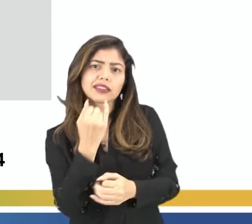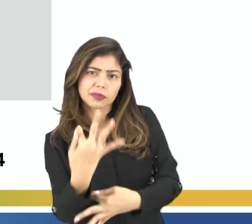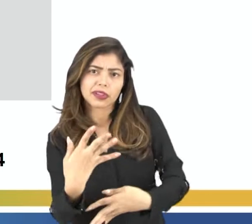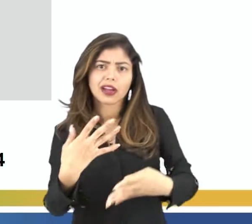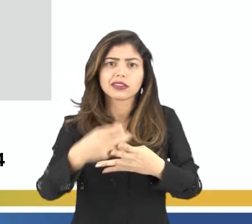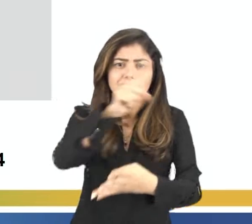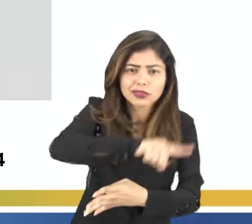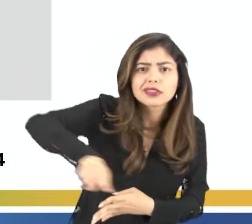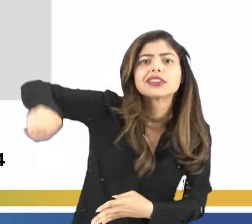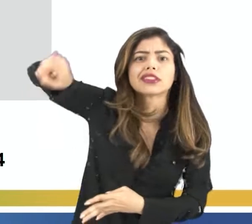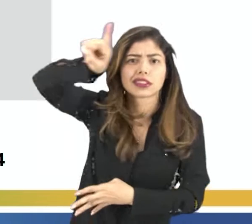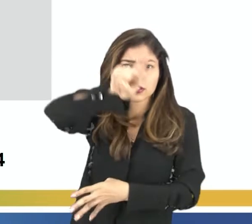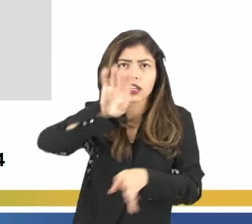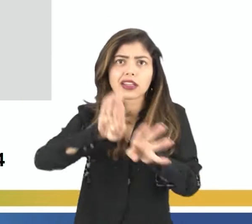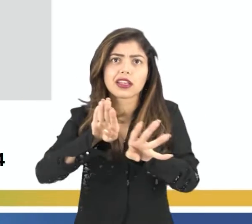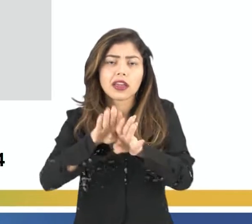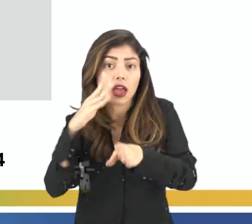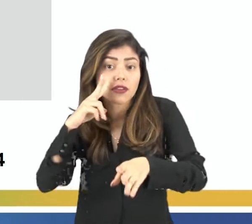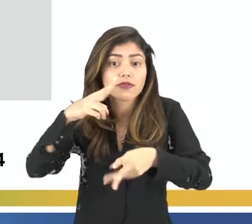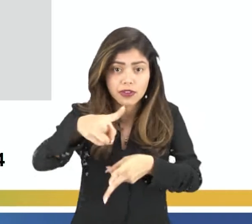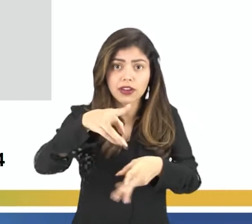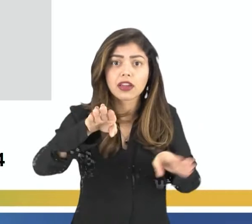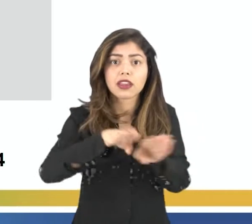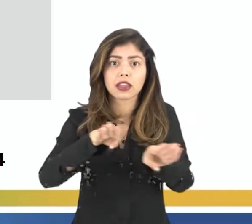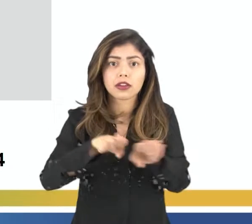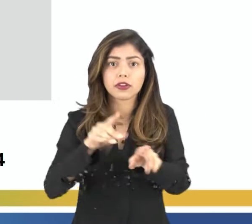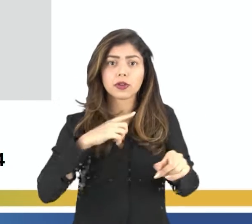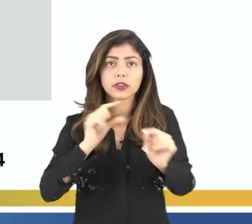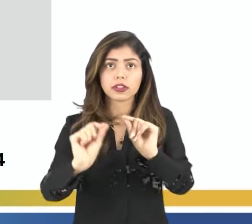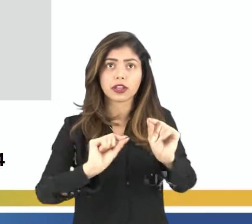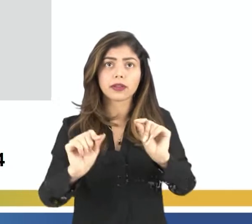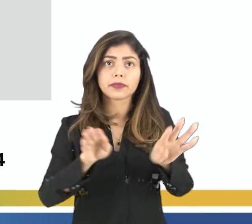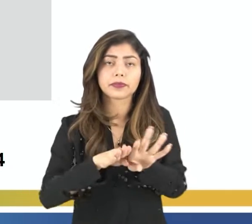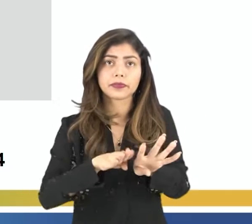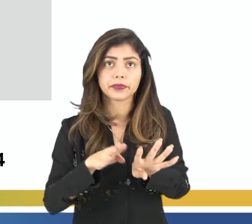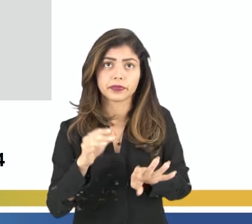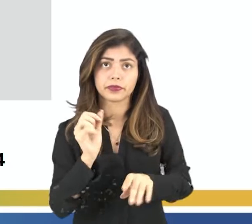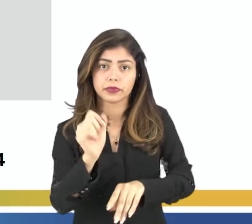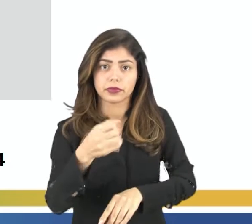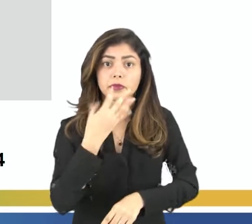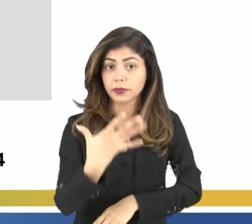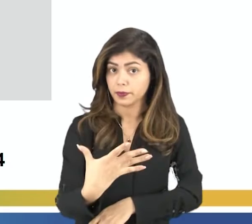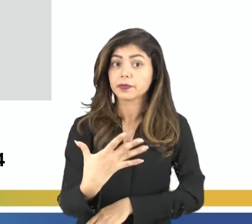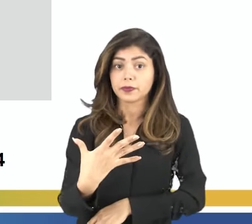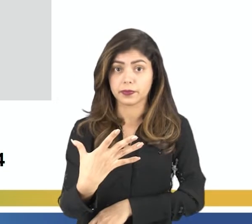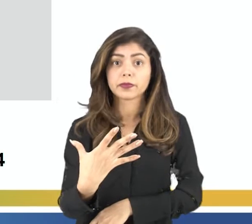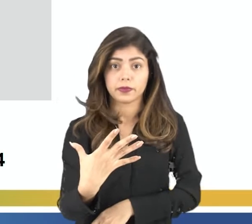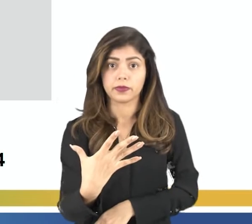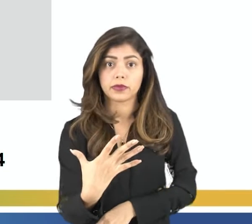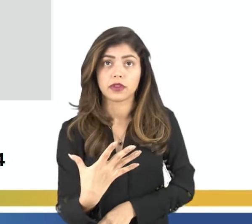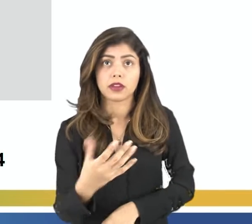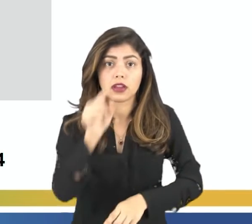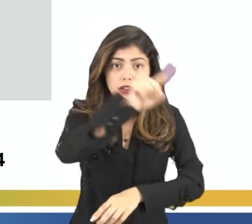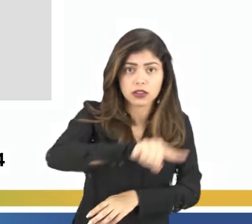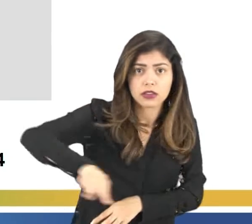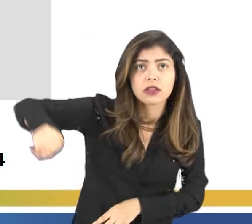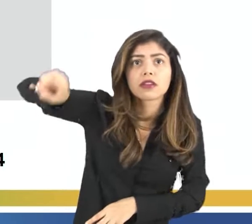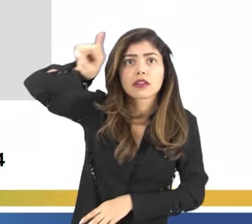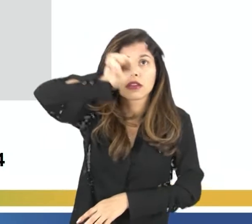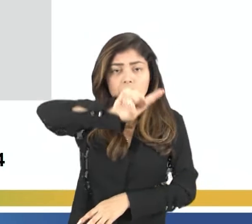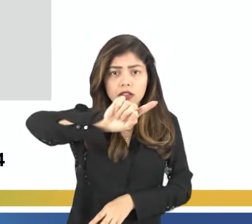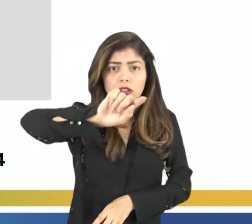e circunferência, você pode rever lá na plataforma Eduque. Bem, a diferença de círculo